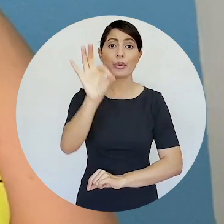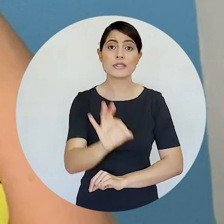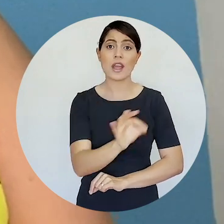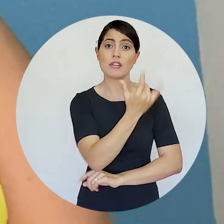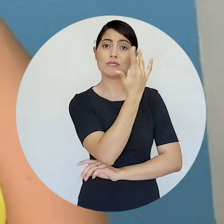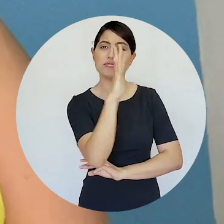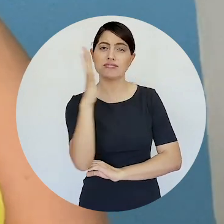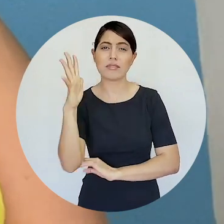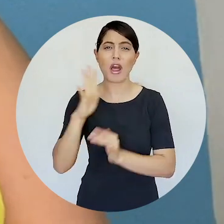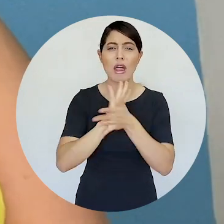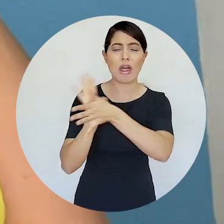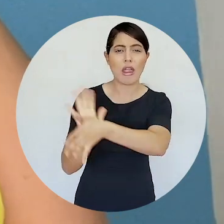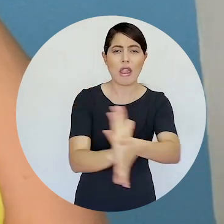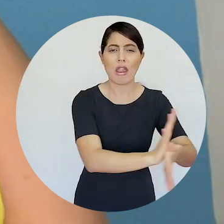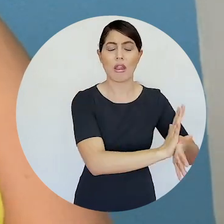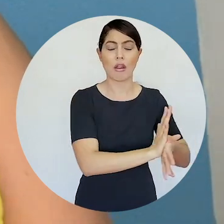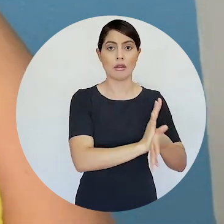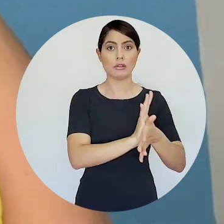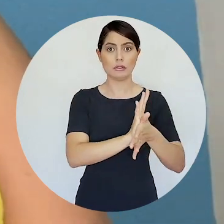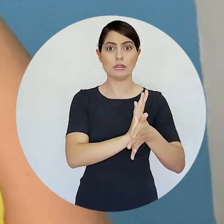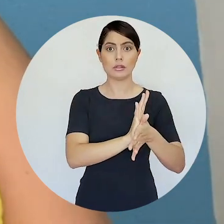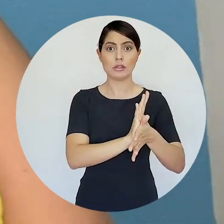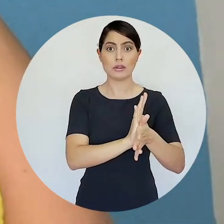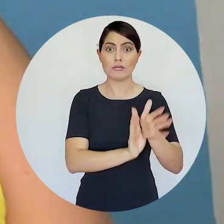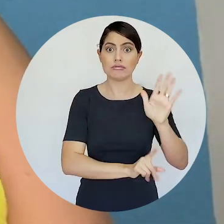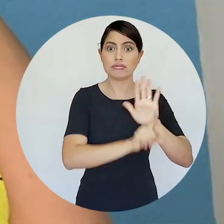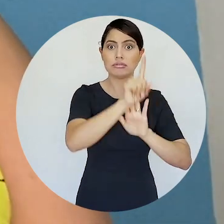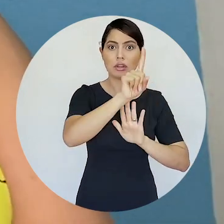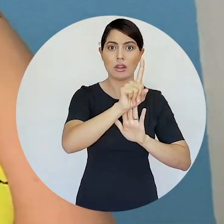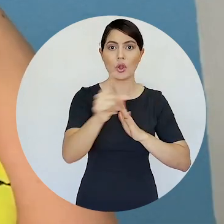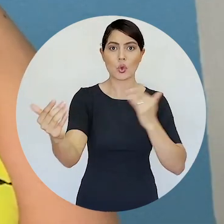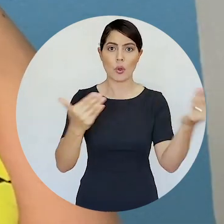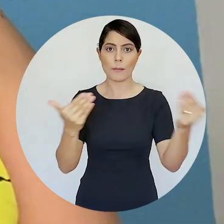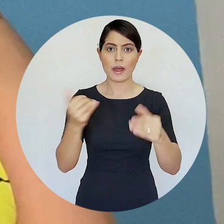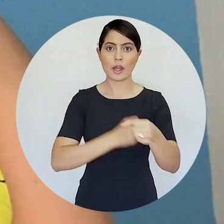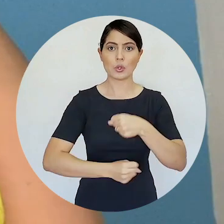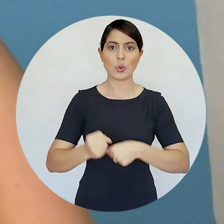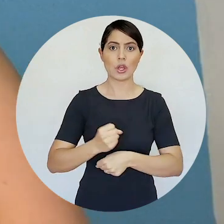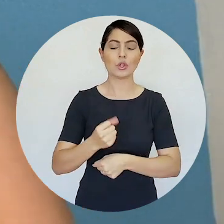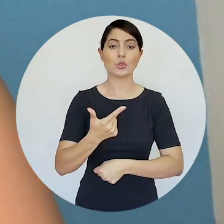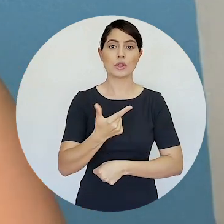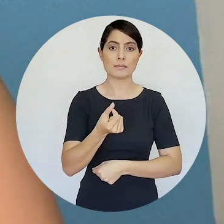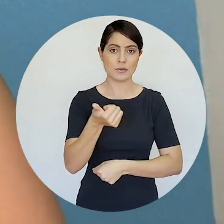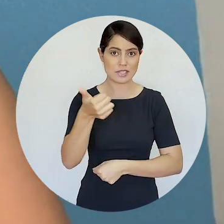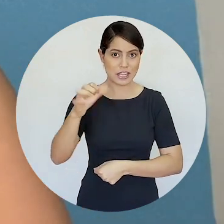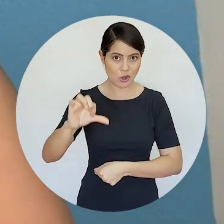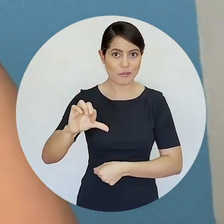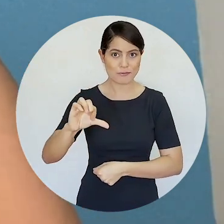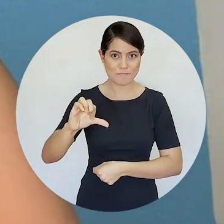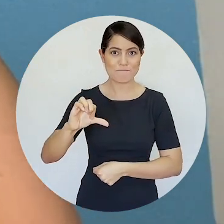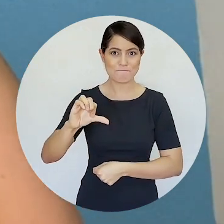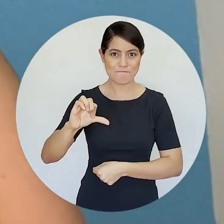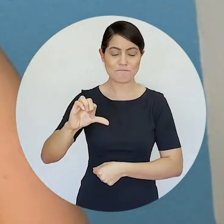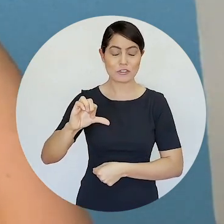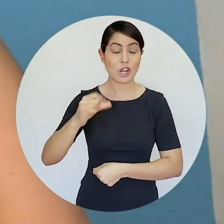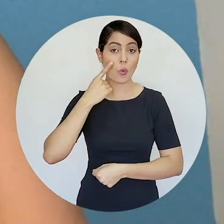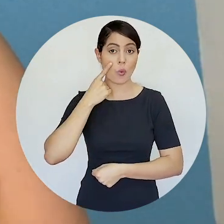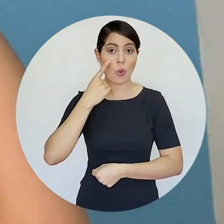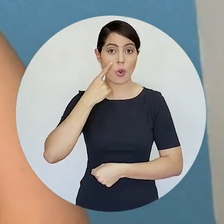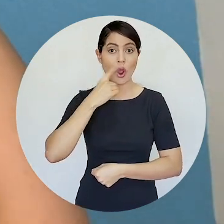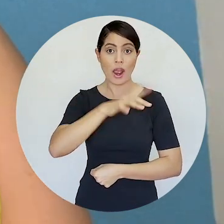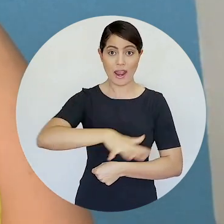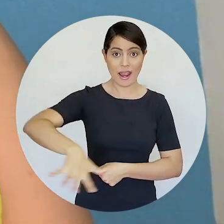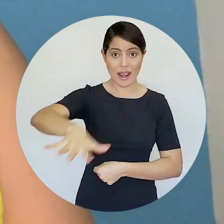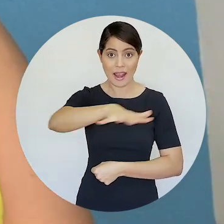de desmatamento na Amazônia Legal, e isso relacionado ao mesmo período do ano de 2019. Ou seja,